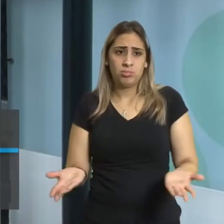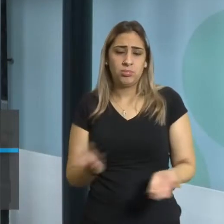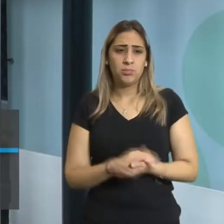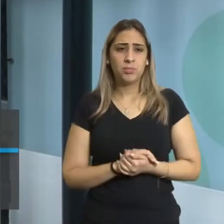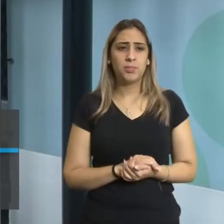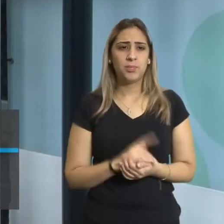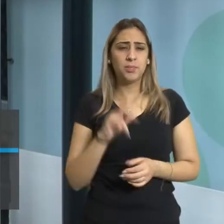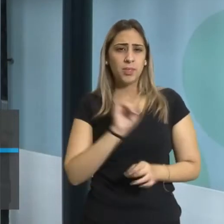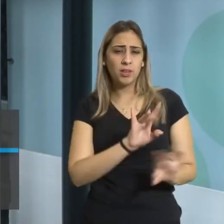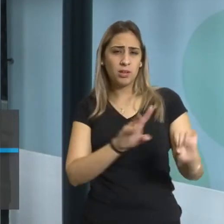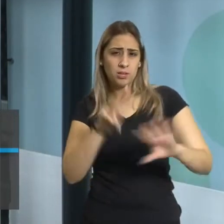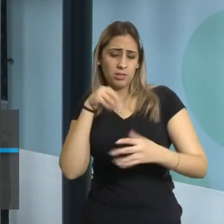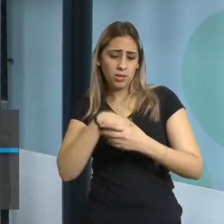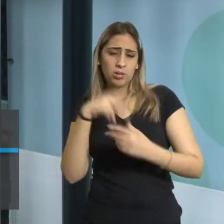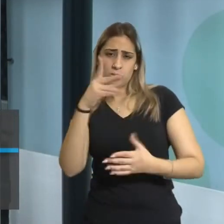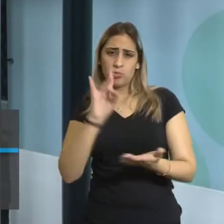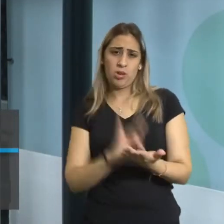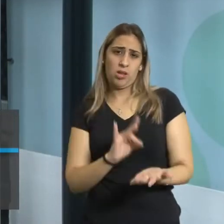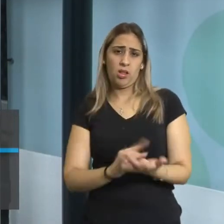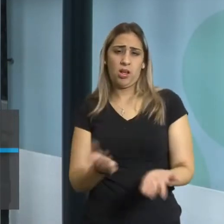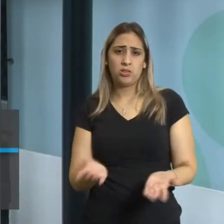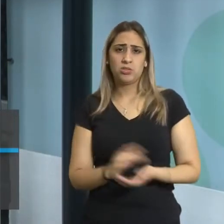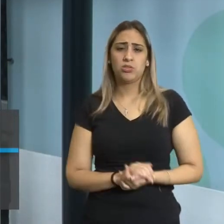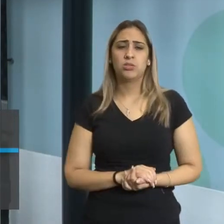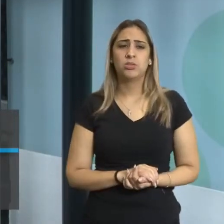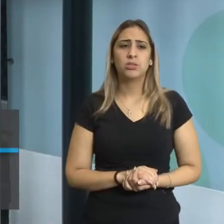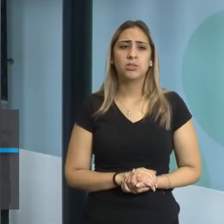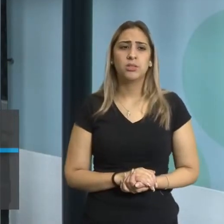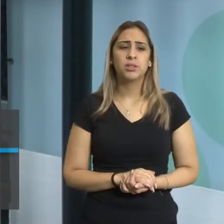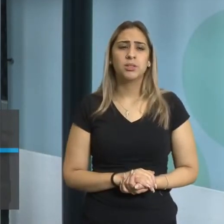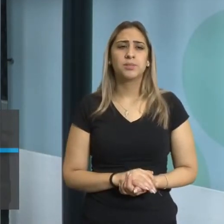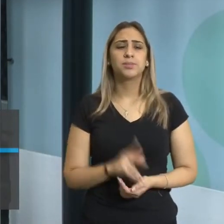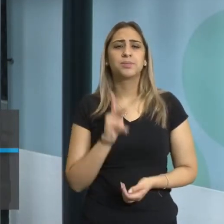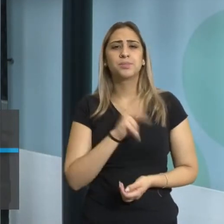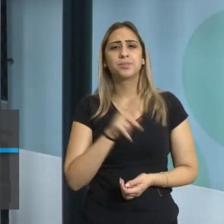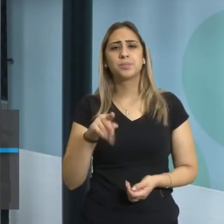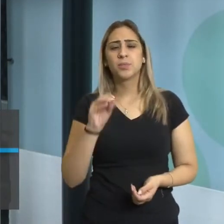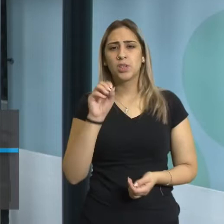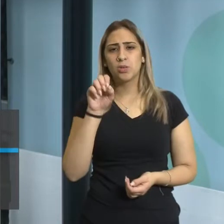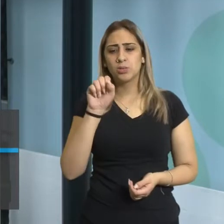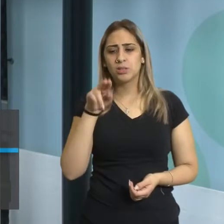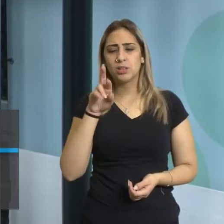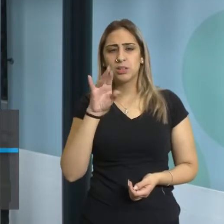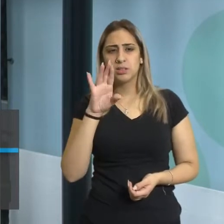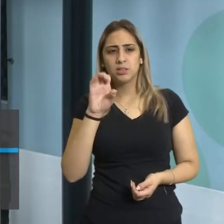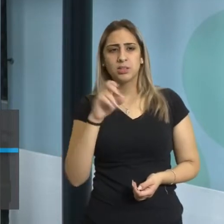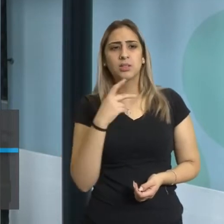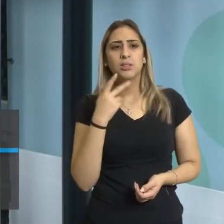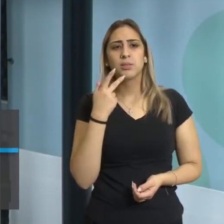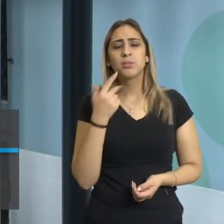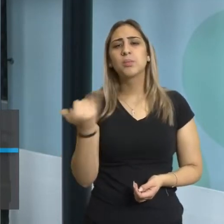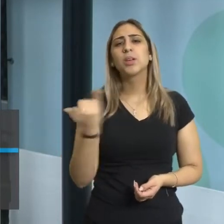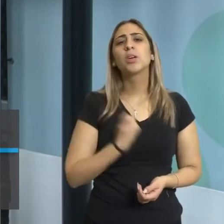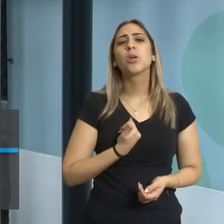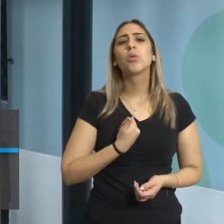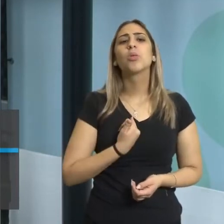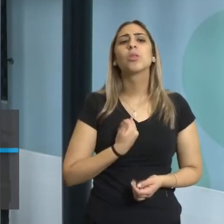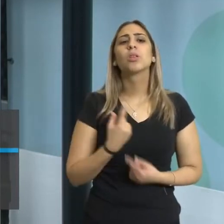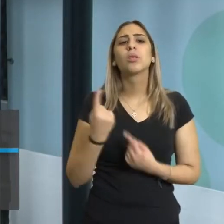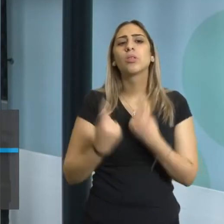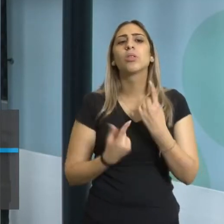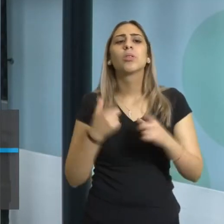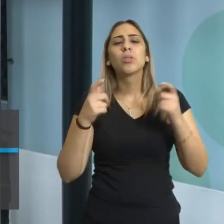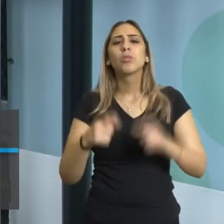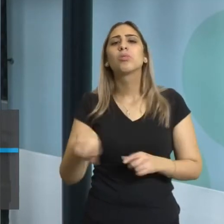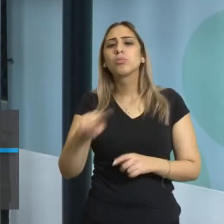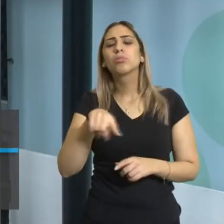então cada um dentro da sua realidade não tá trazendo aí eventos professora Nice eu acho que é esse o seu nome me conta de que de que